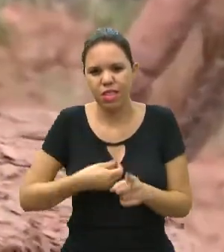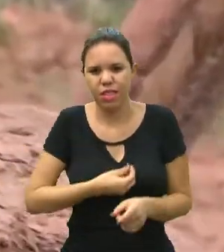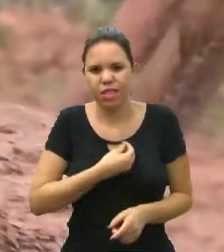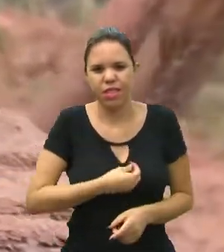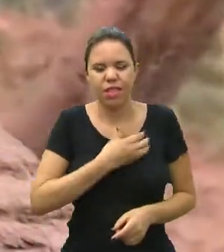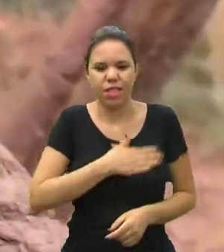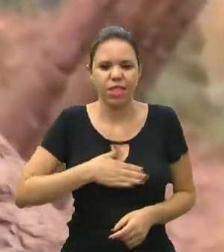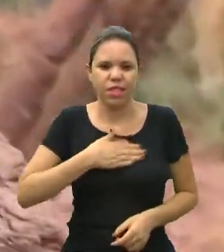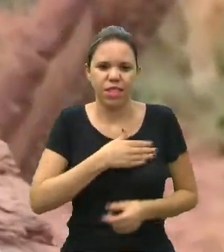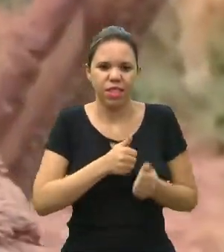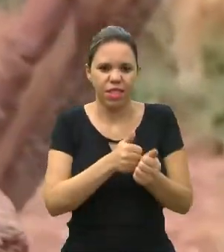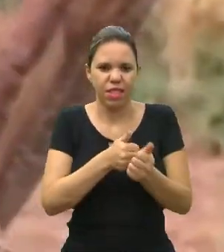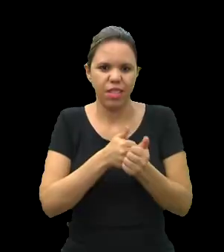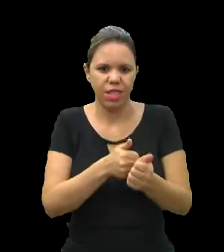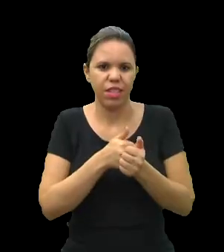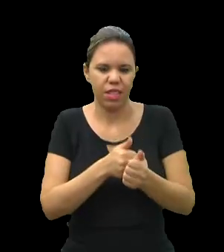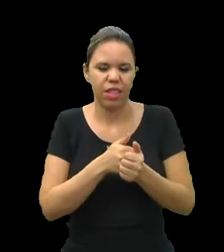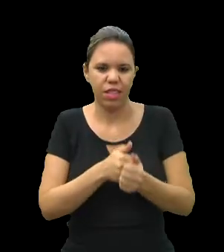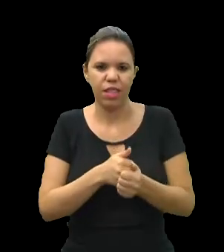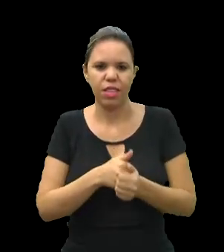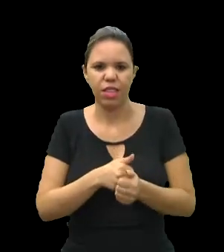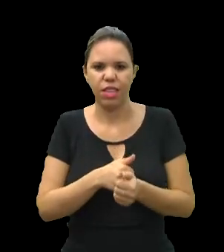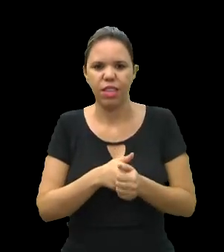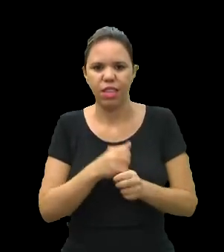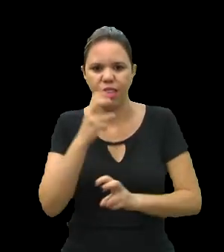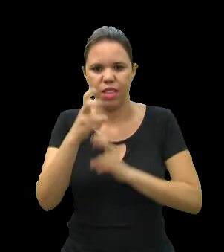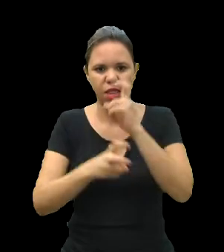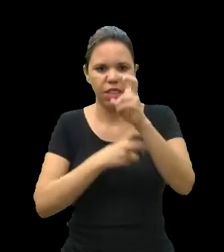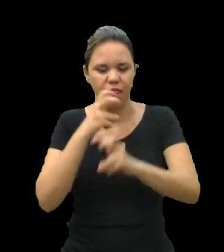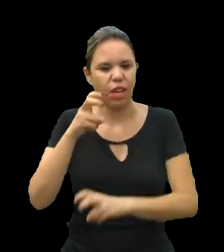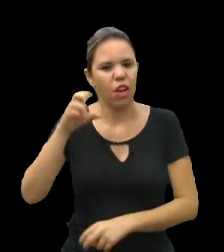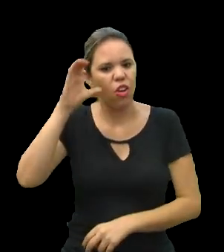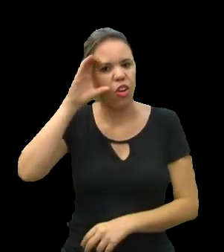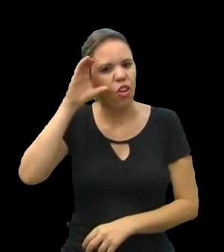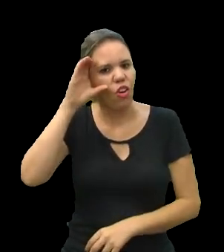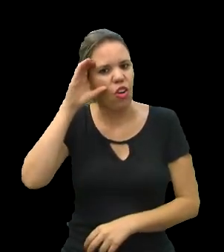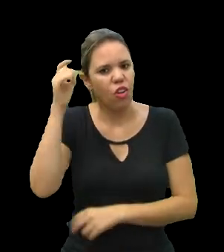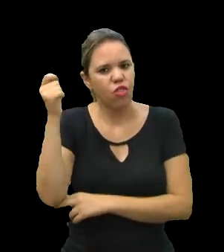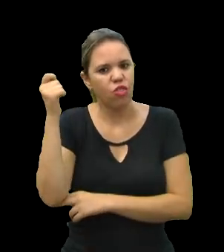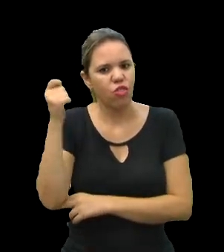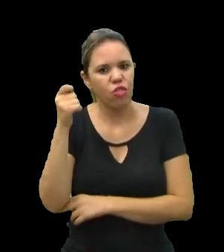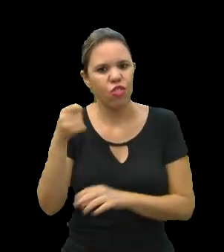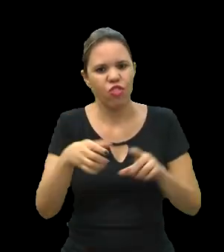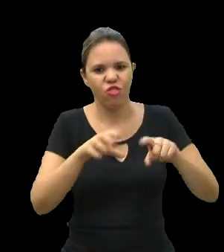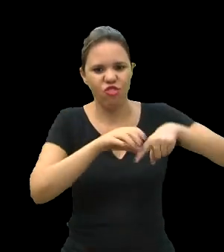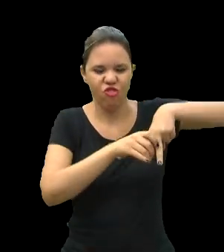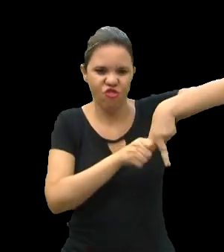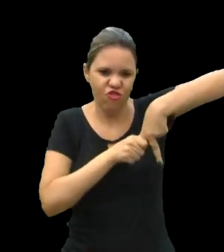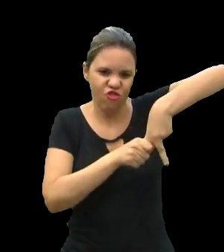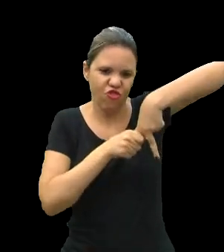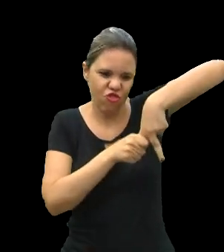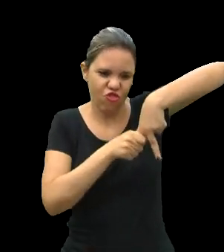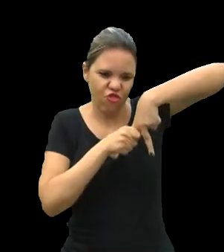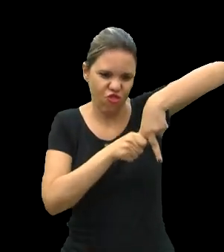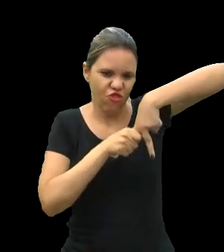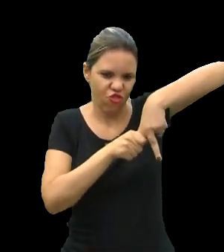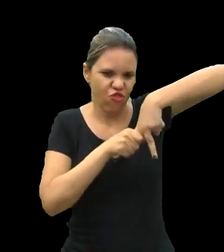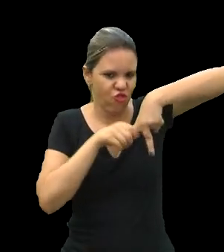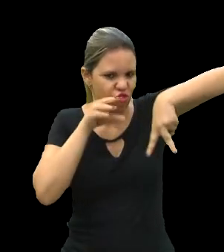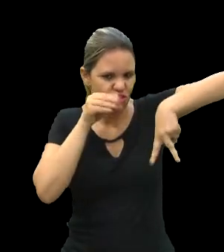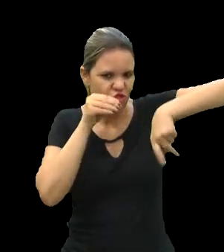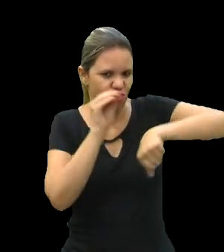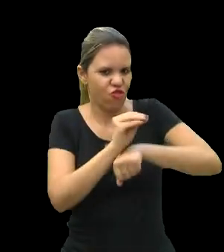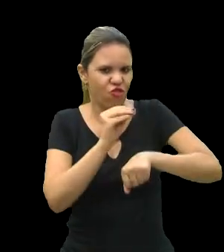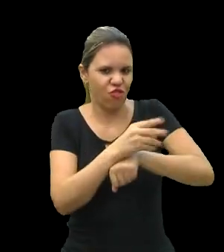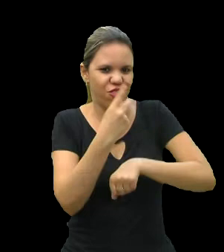gostou tanto da companhia em um zoológico em que ela estava, na Coreia do Sul, que não queria mais soltar a perna do funcionário que